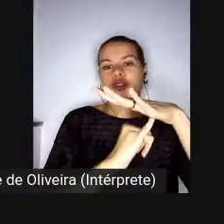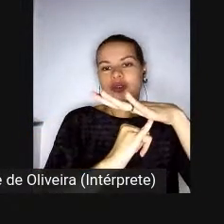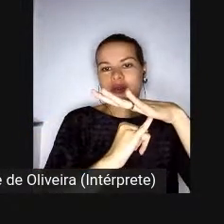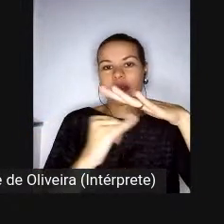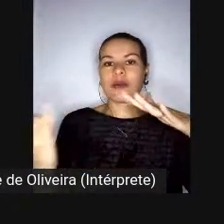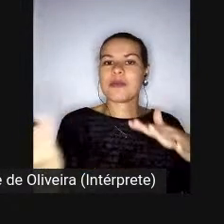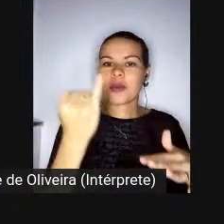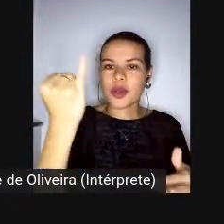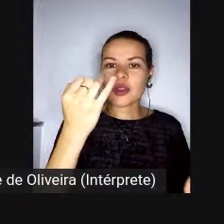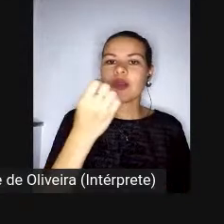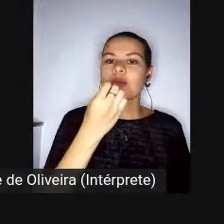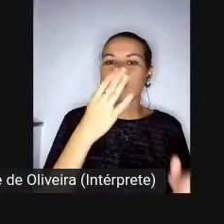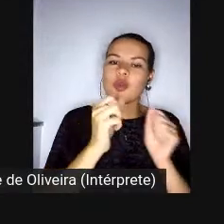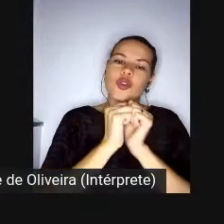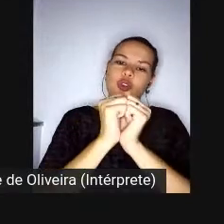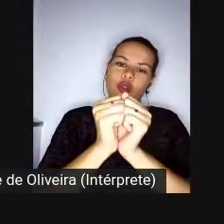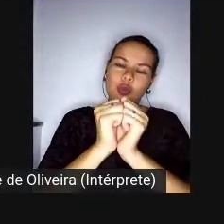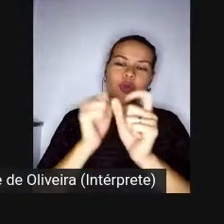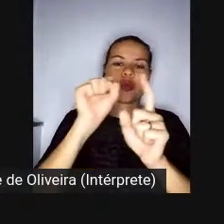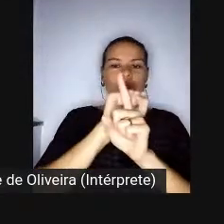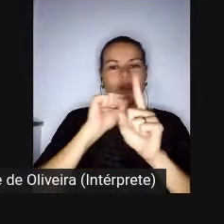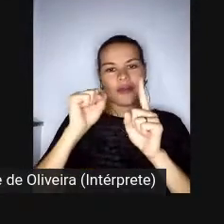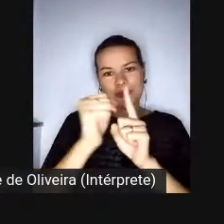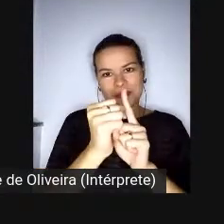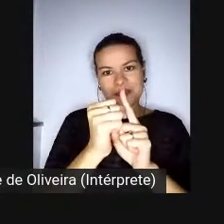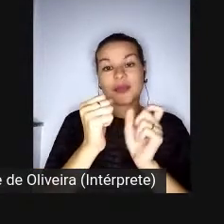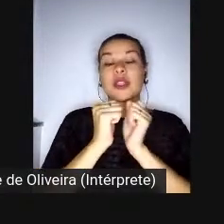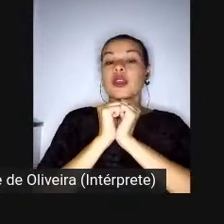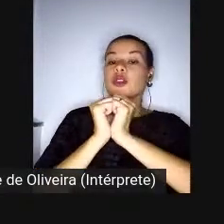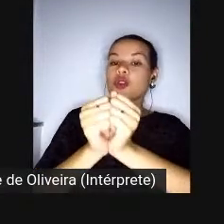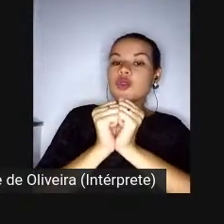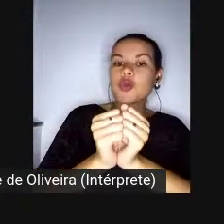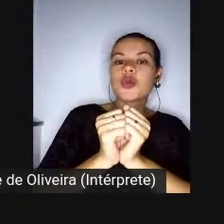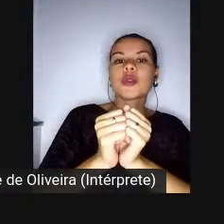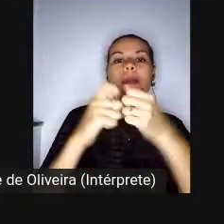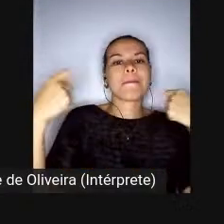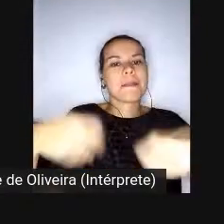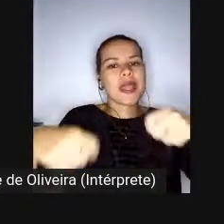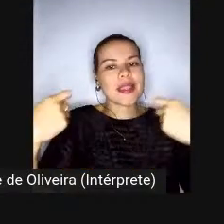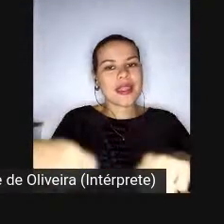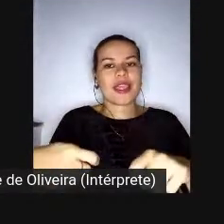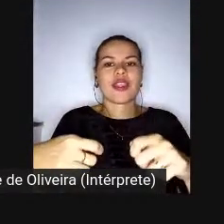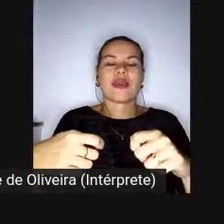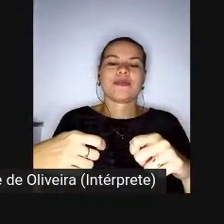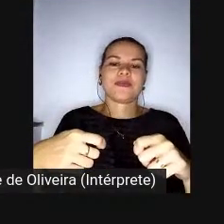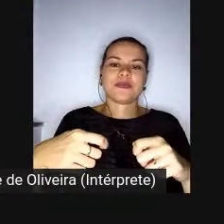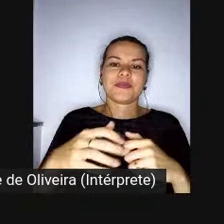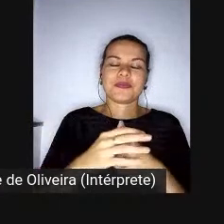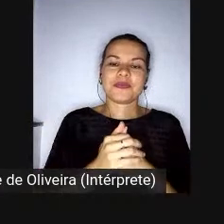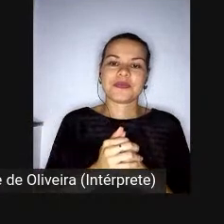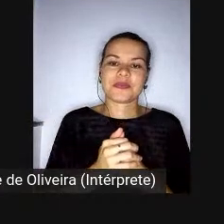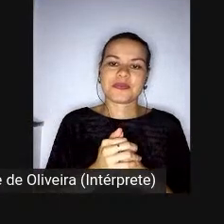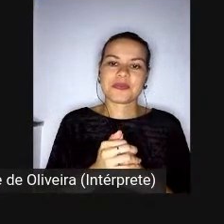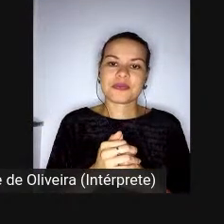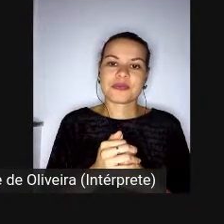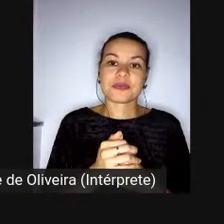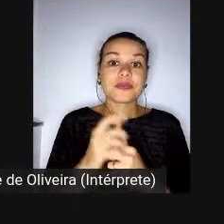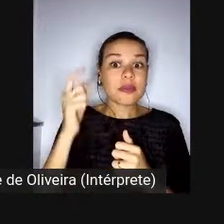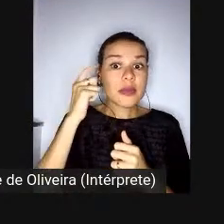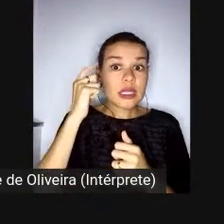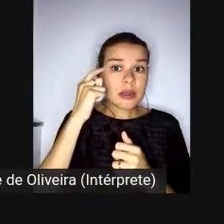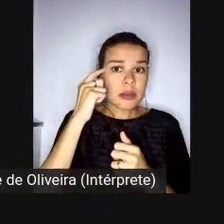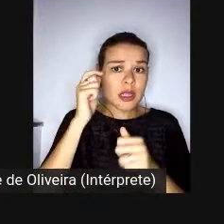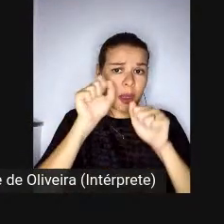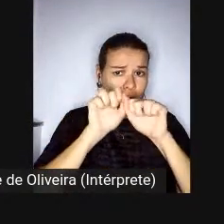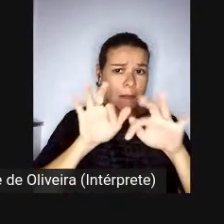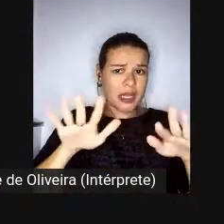diretor da sociedade trazer essa proximidade tão necessária entre academia e comunidade o durante a pandemia ao contrário